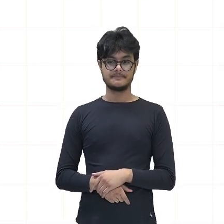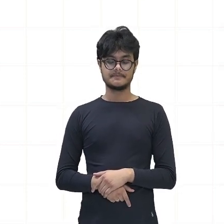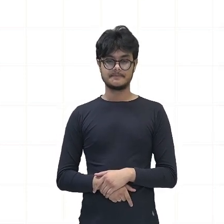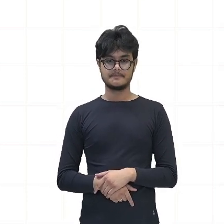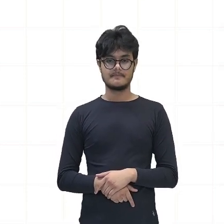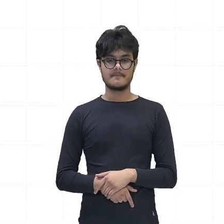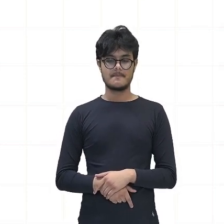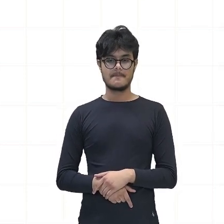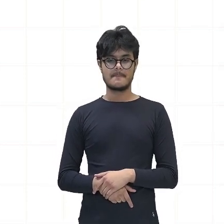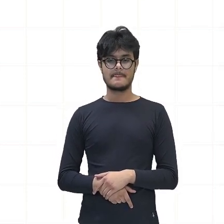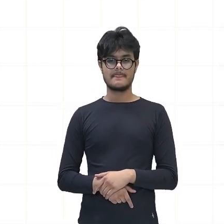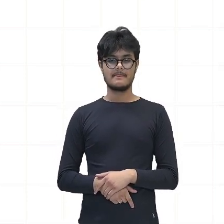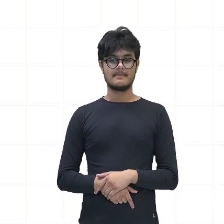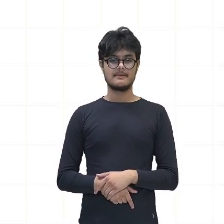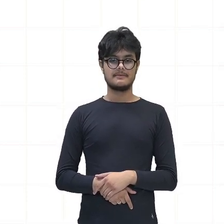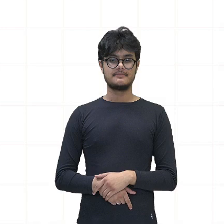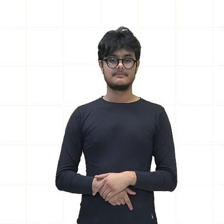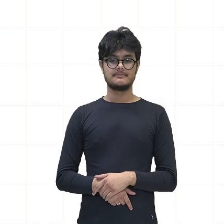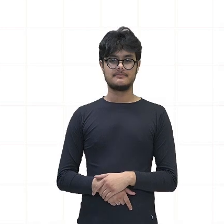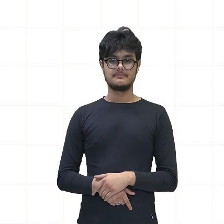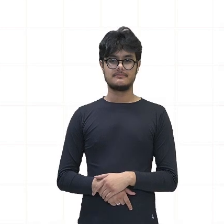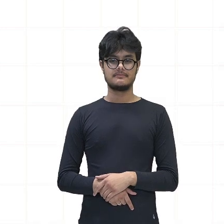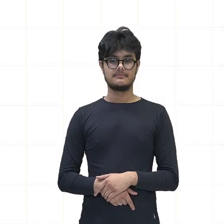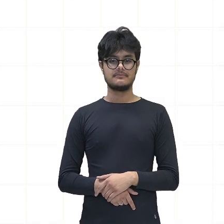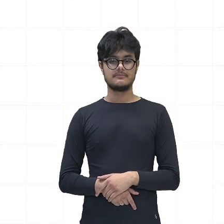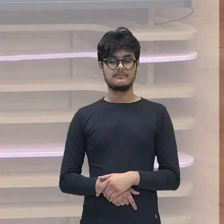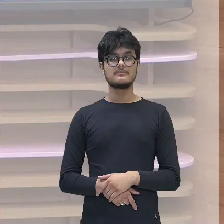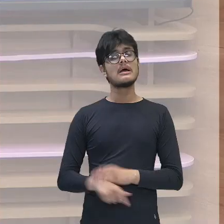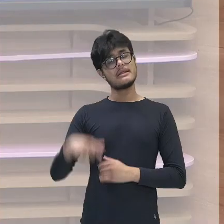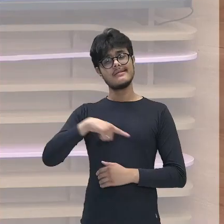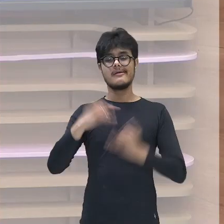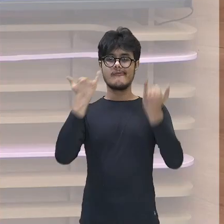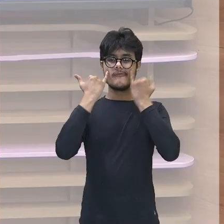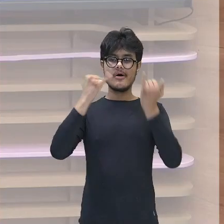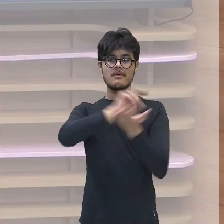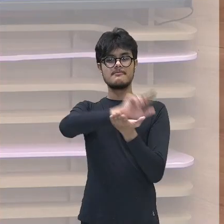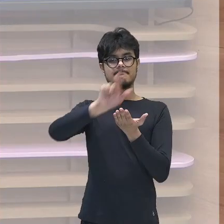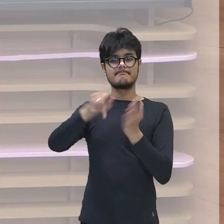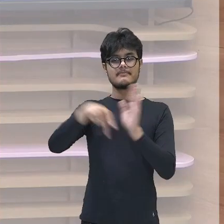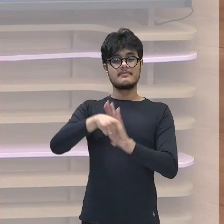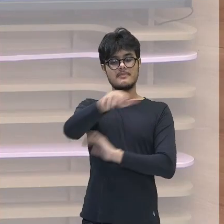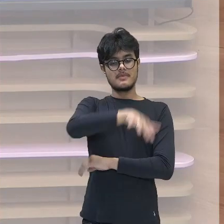esse censo demográfico aí, né, trazendo aí várias informações sobre as